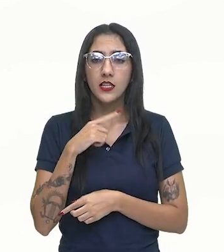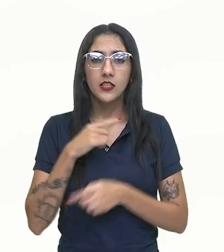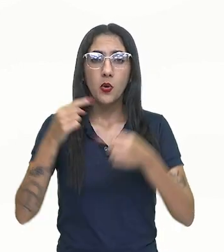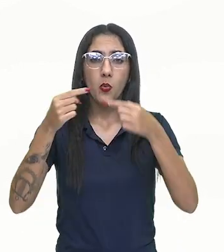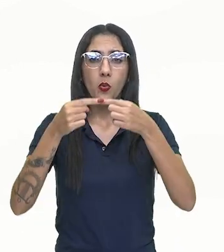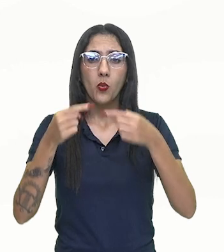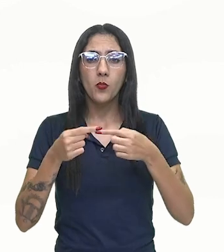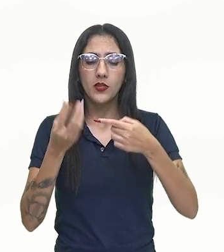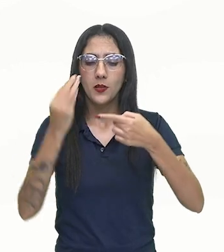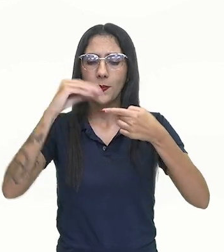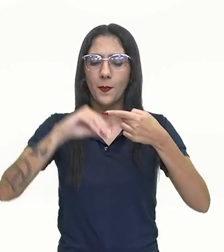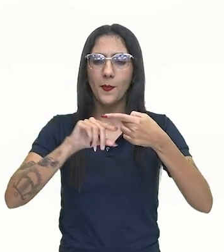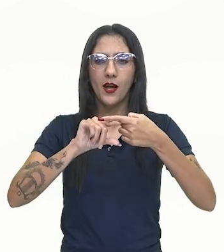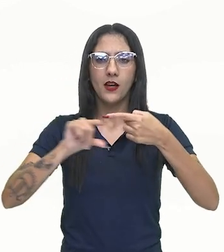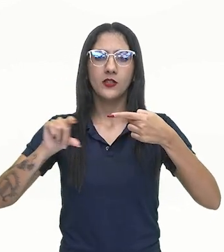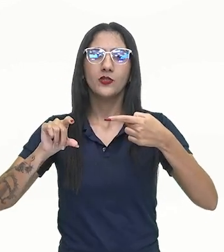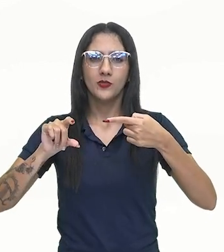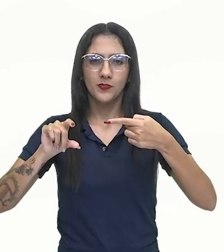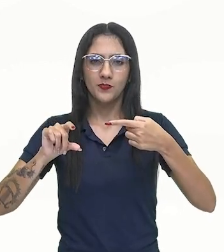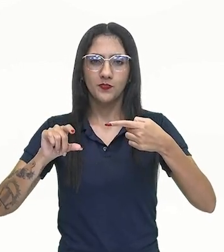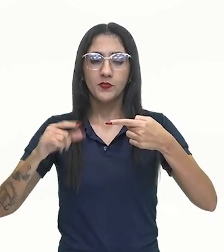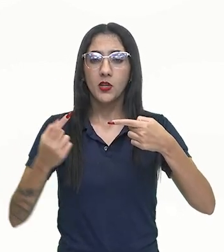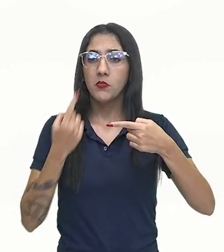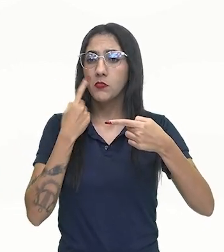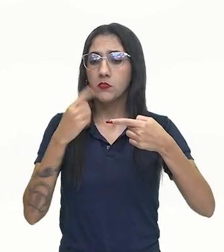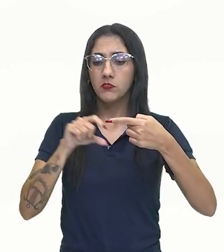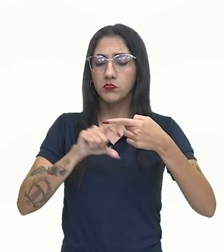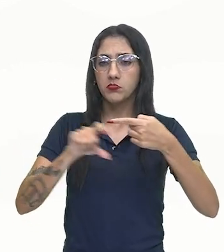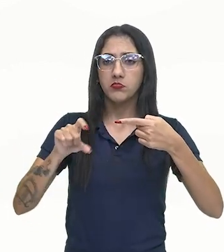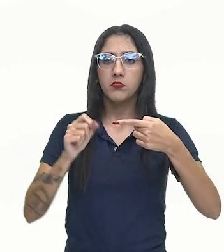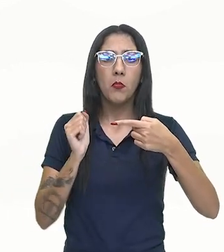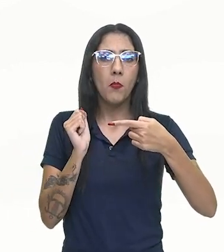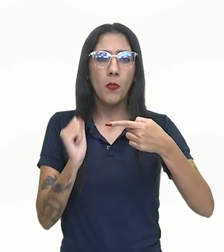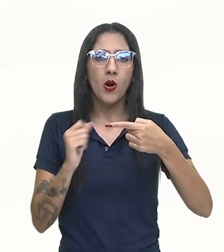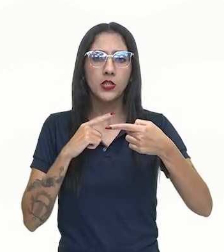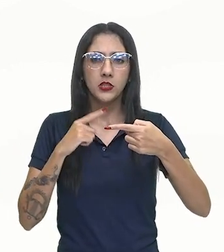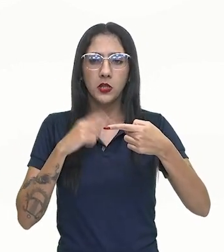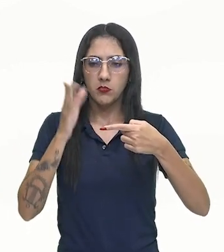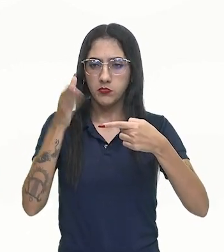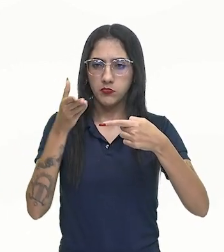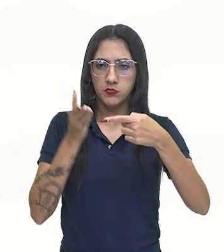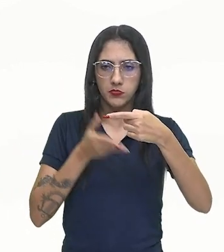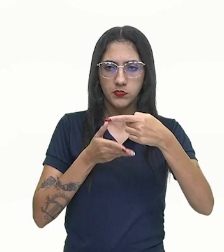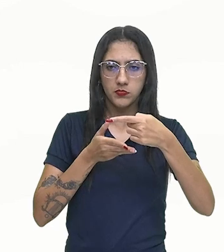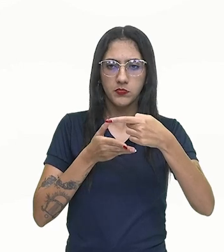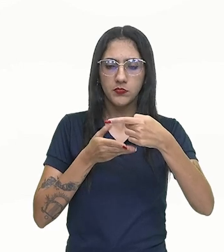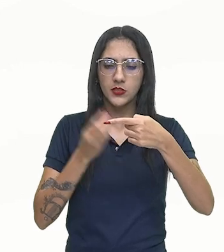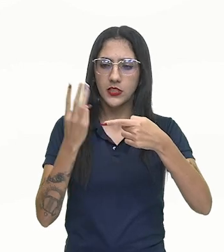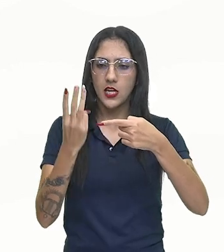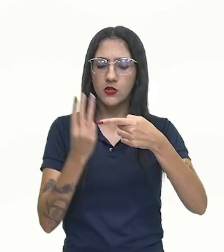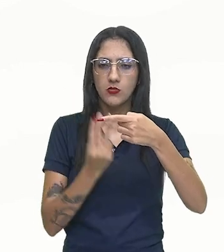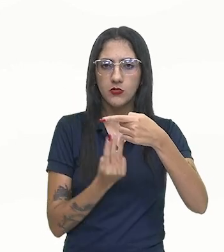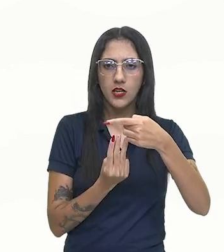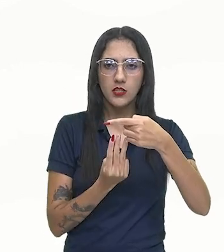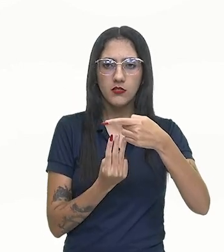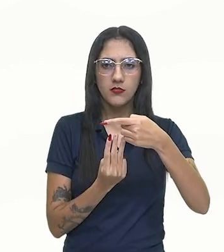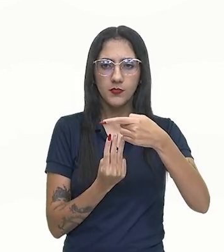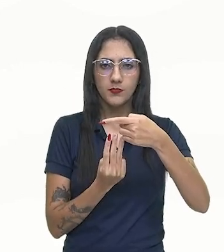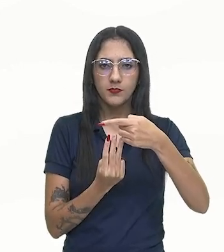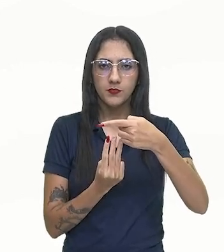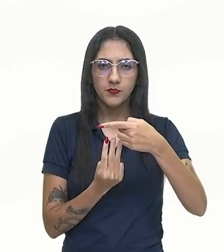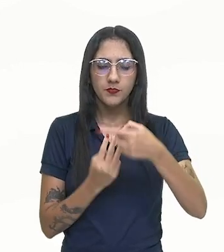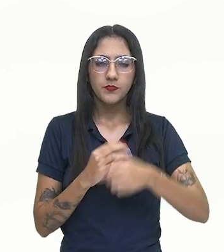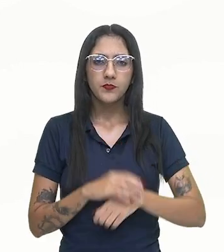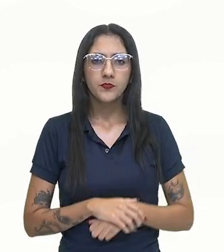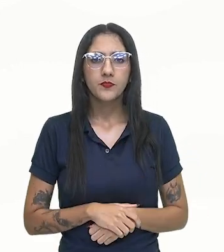ó. Então, já que ele existe lá embaixo, eu posso dividir esses dois, ó. 3 fatorial com 3 fatorial. Nós vamos